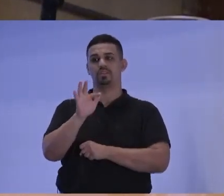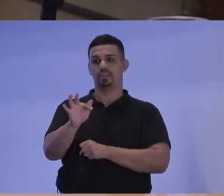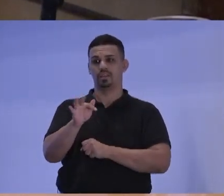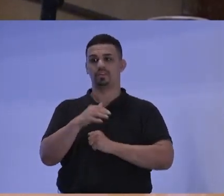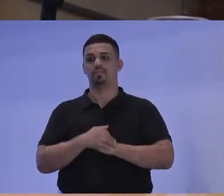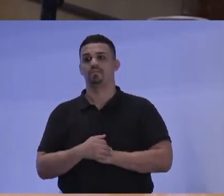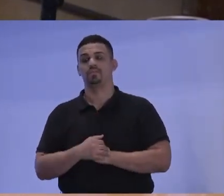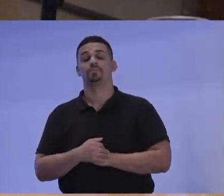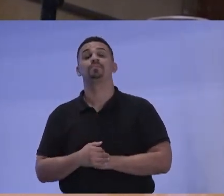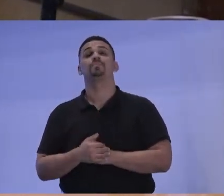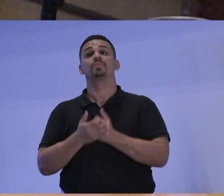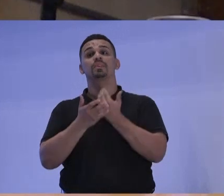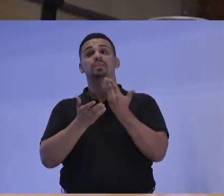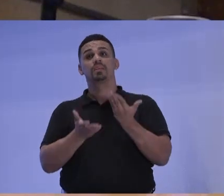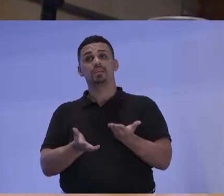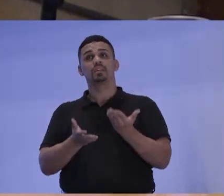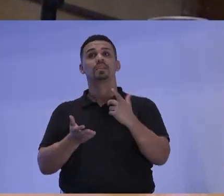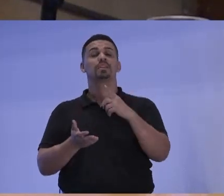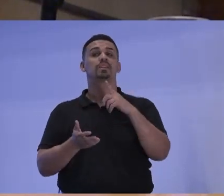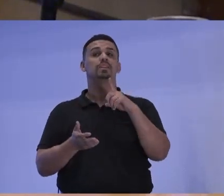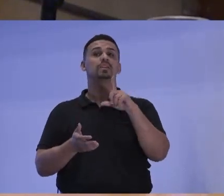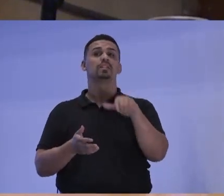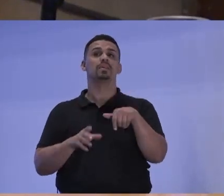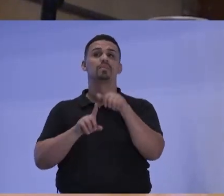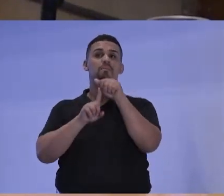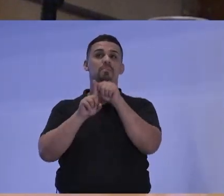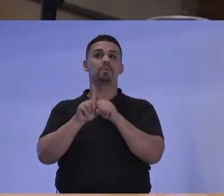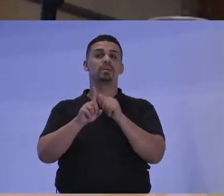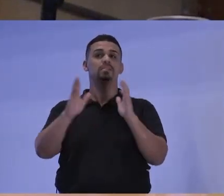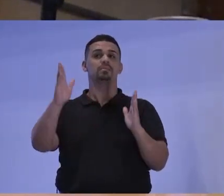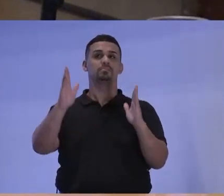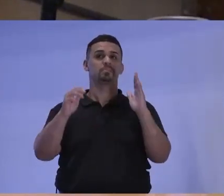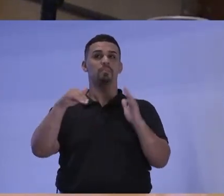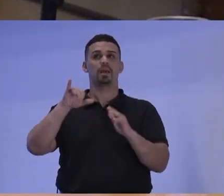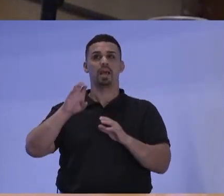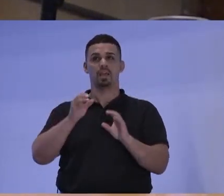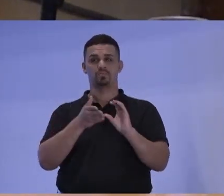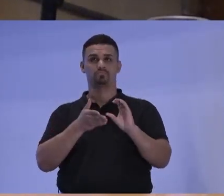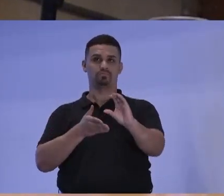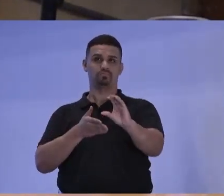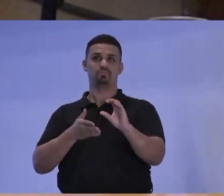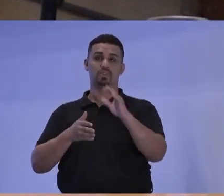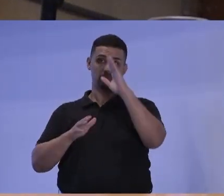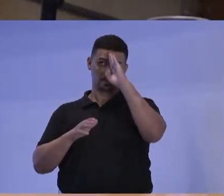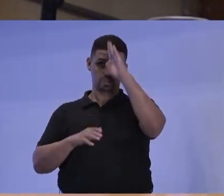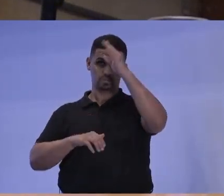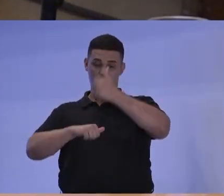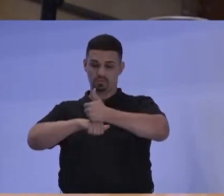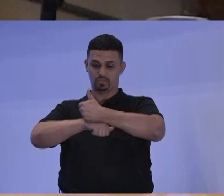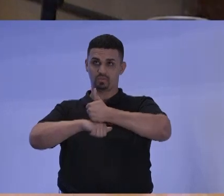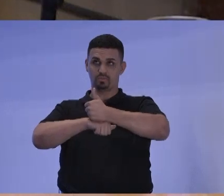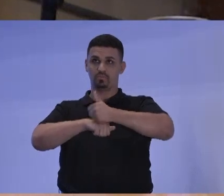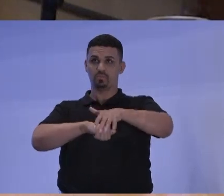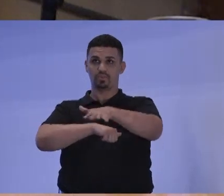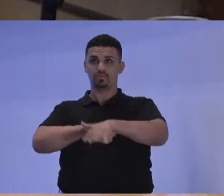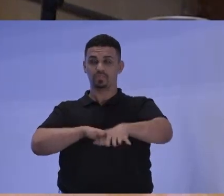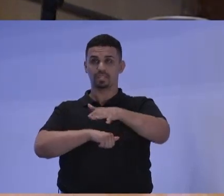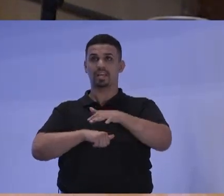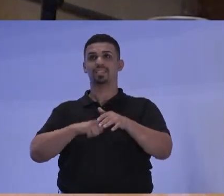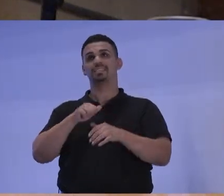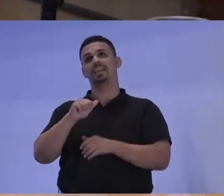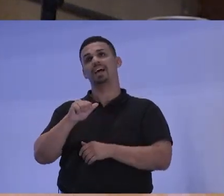a princípio, estaria prevista para o mês de maio, né? Principalmente para profissionais da atenção